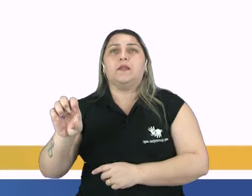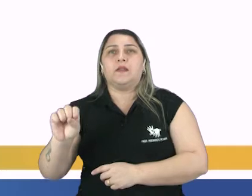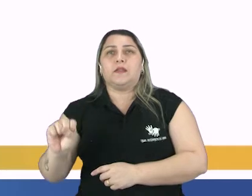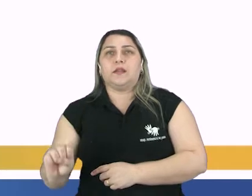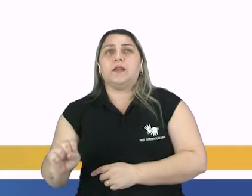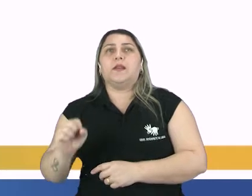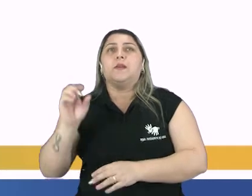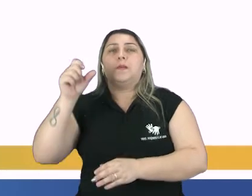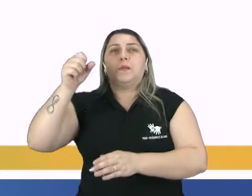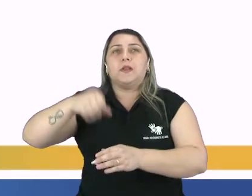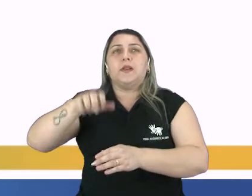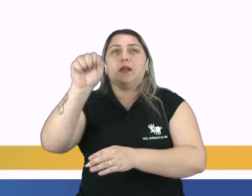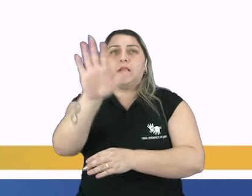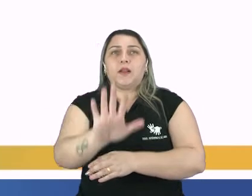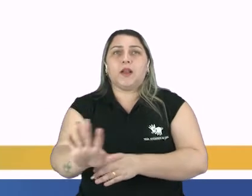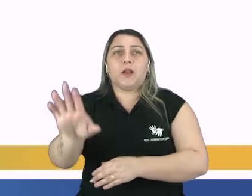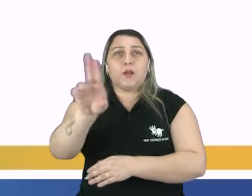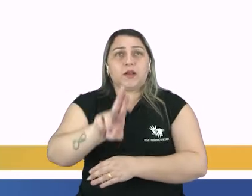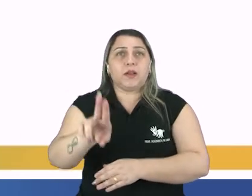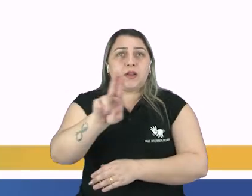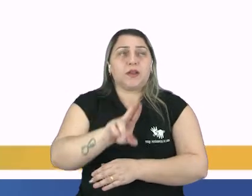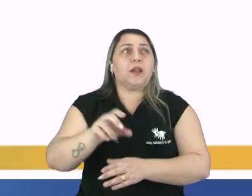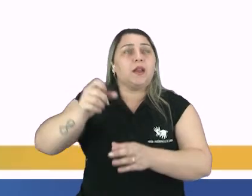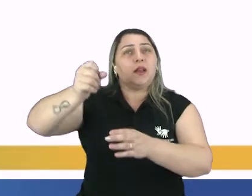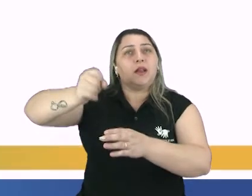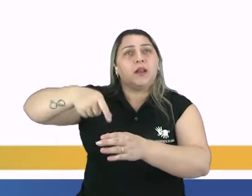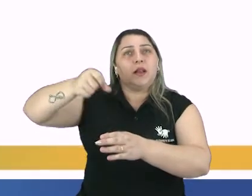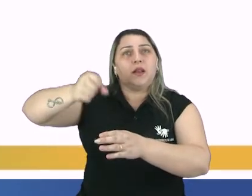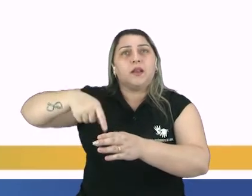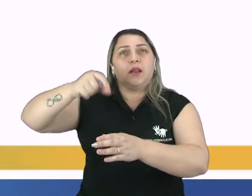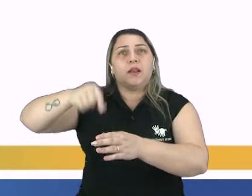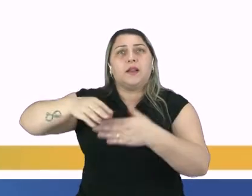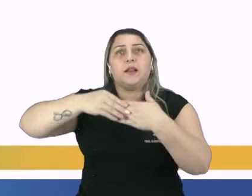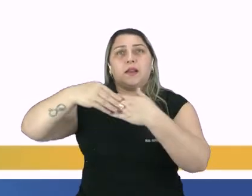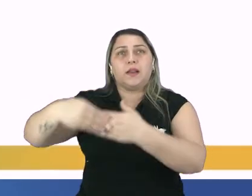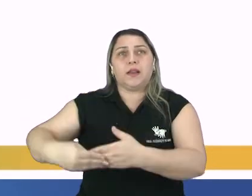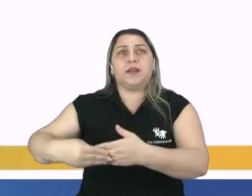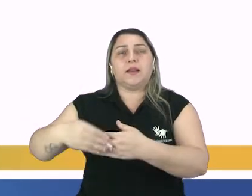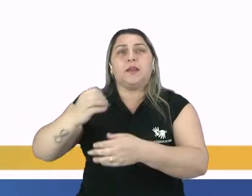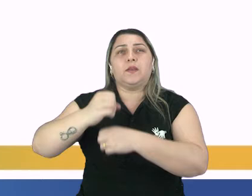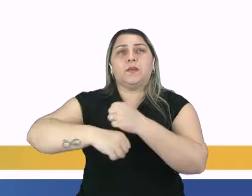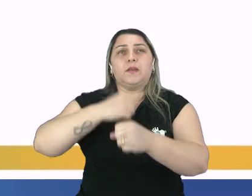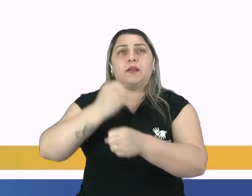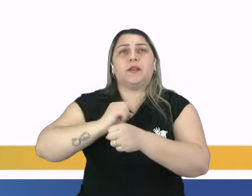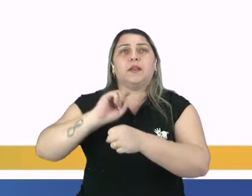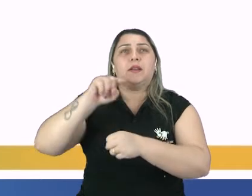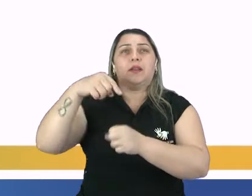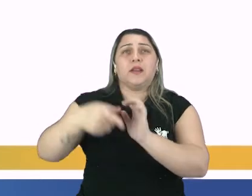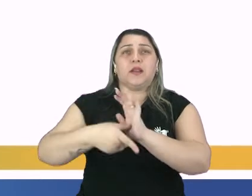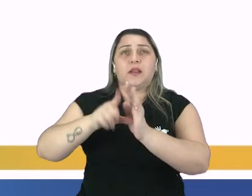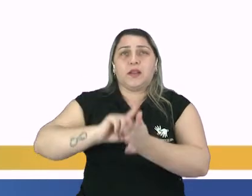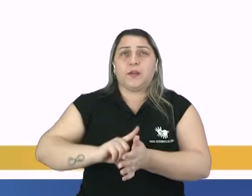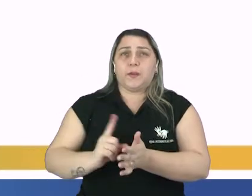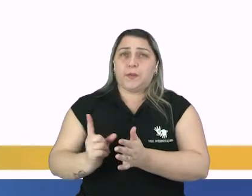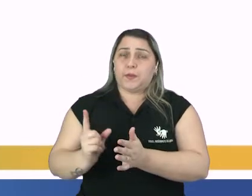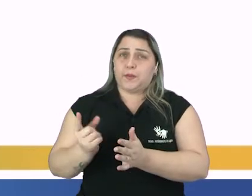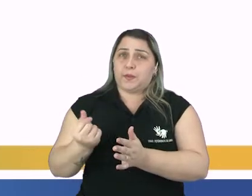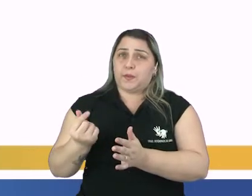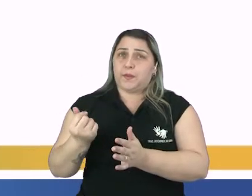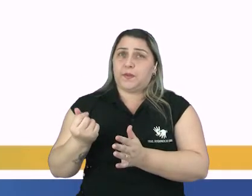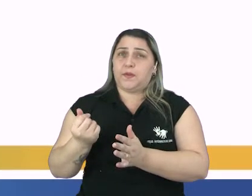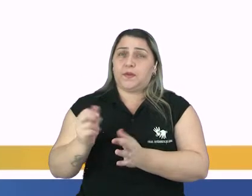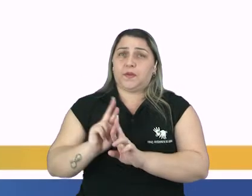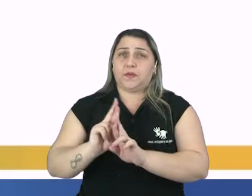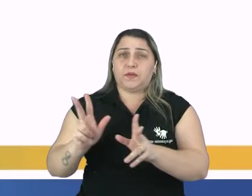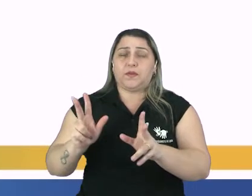brasiliense plantada na Ásia, utilizando aquelas sementes contrabandeadas décadas antes e produzindo a custos muito inferiores